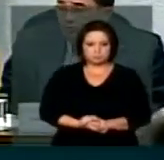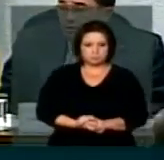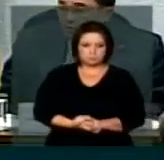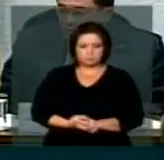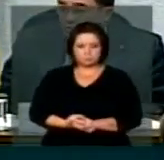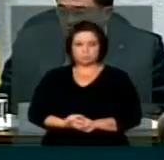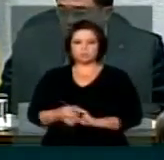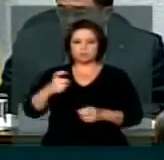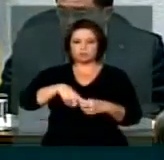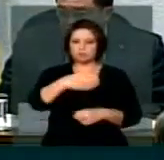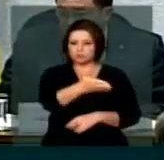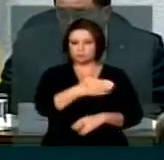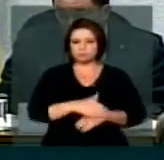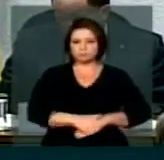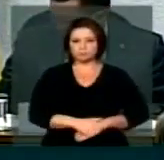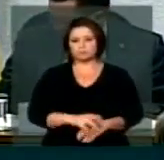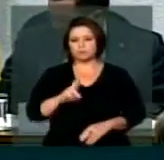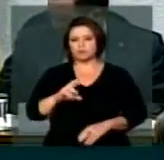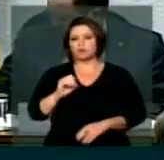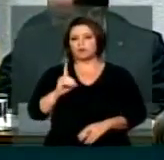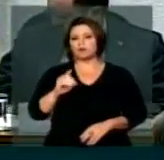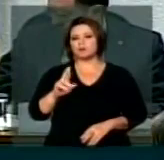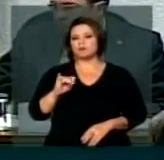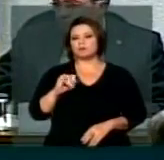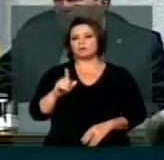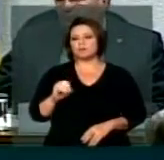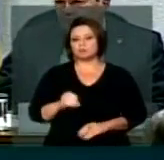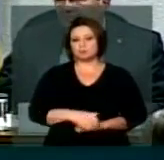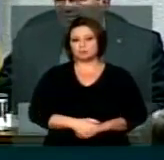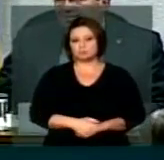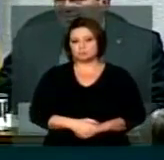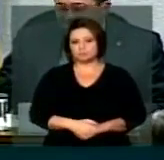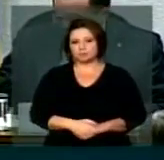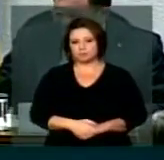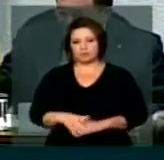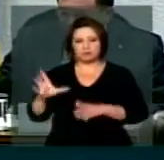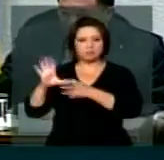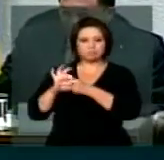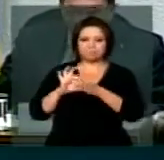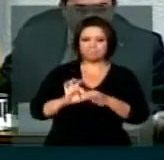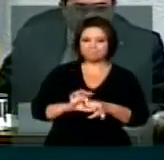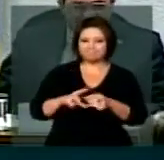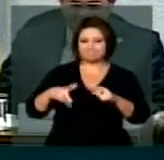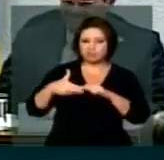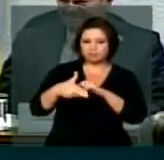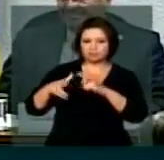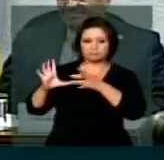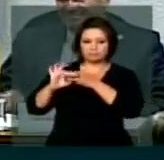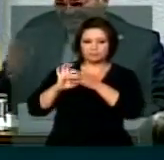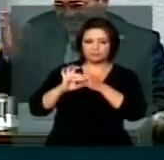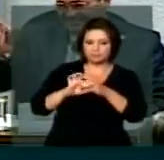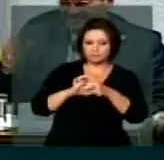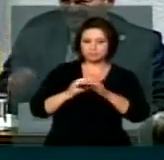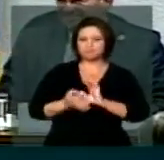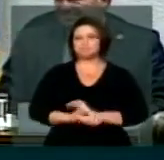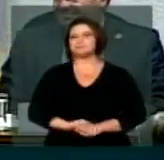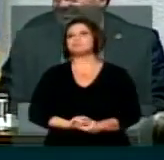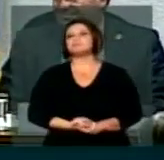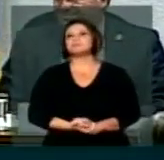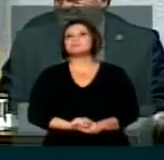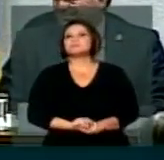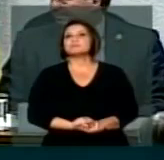Eu vou devolver mais 1 minuto ao deputado Rodrigo Maia. Com bônus, porque agora meu raciocínio foi para o espaço. Tem que voltar.